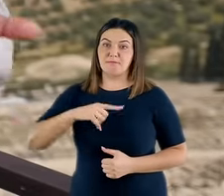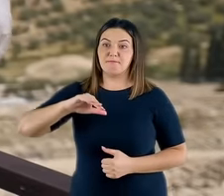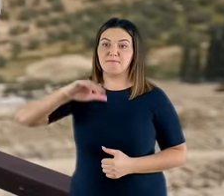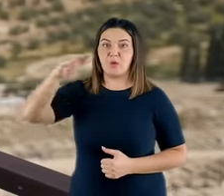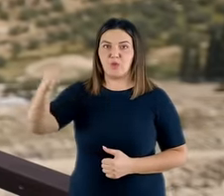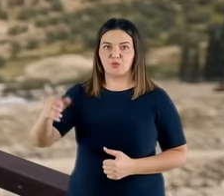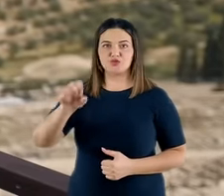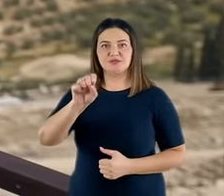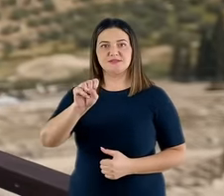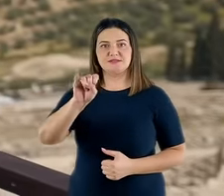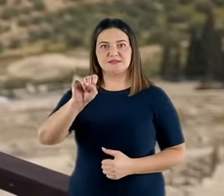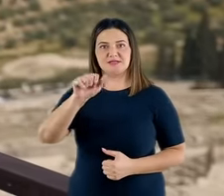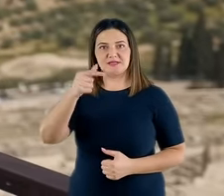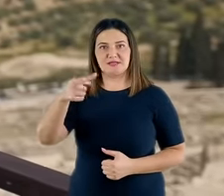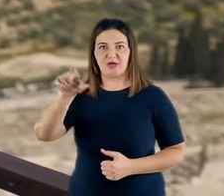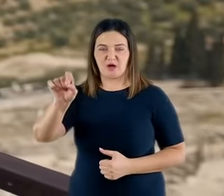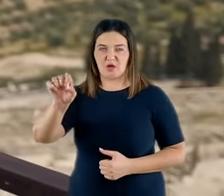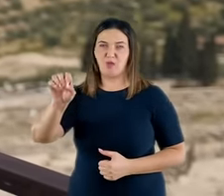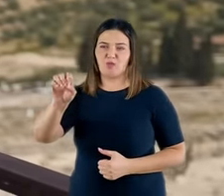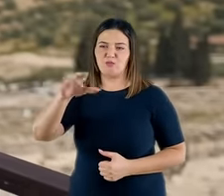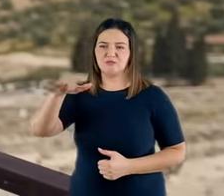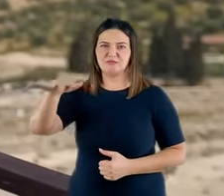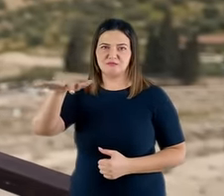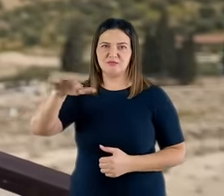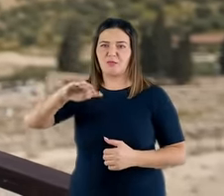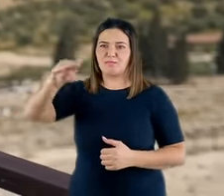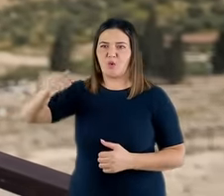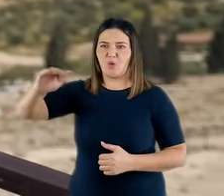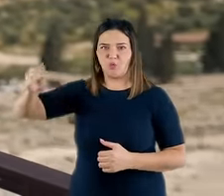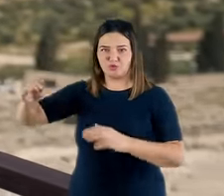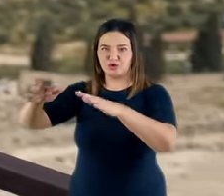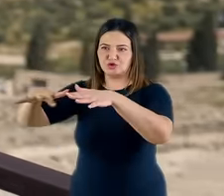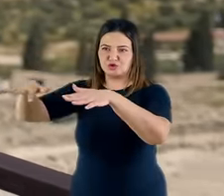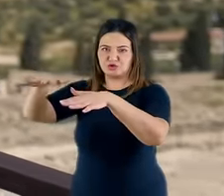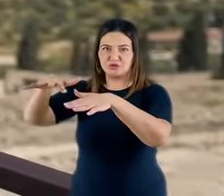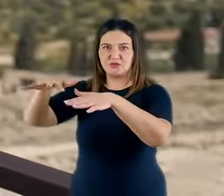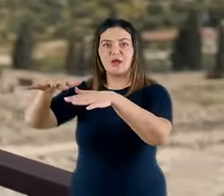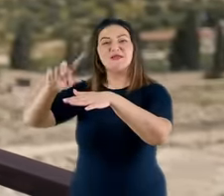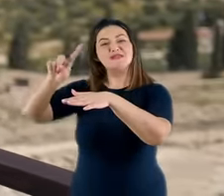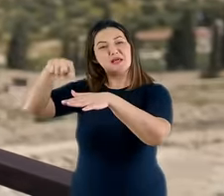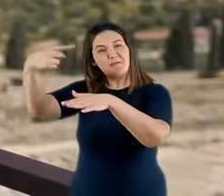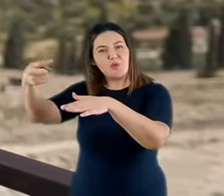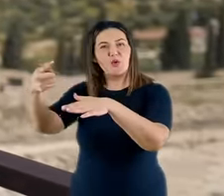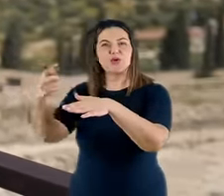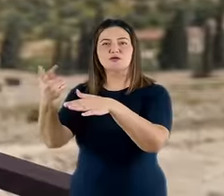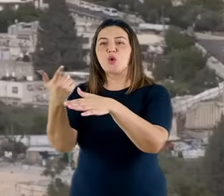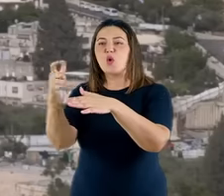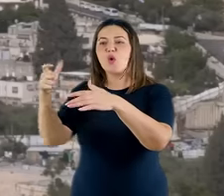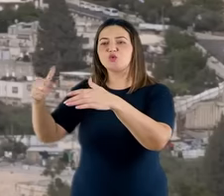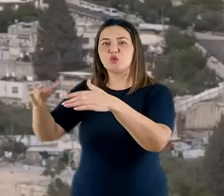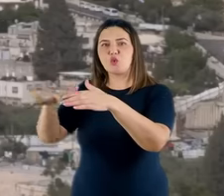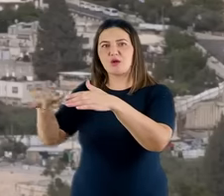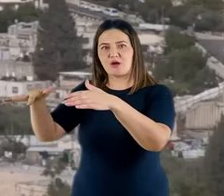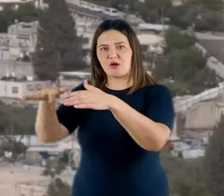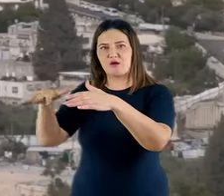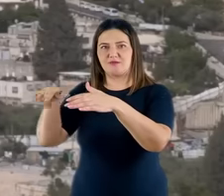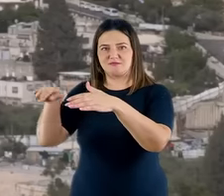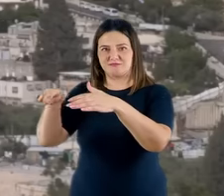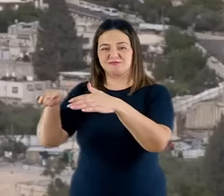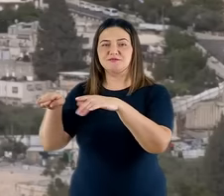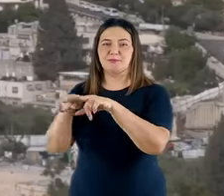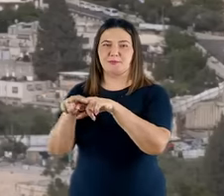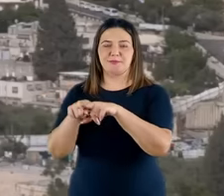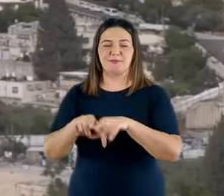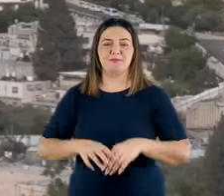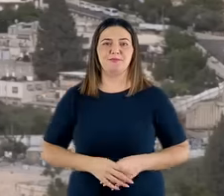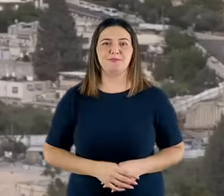rigor, pelos termos bíblicos, Sião seria todo o complexo de montes que está aqui, porém, mais tarde, acabaram identificando apenas